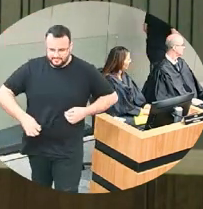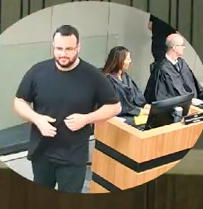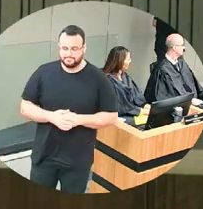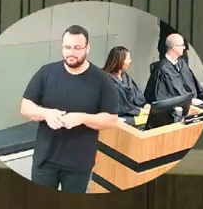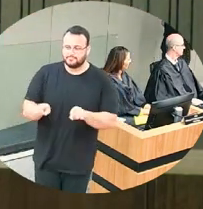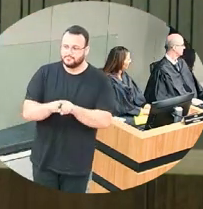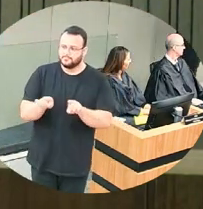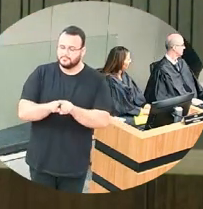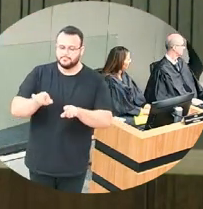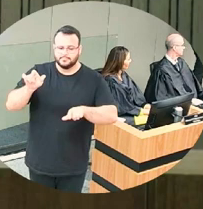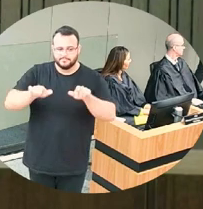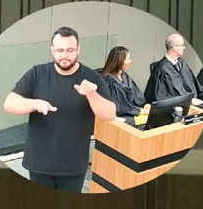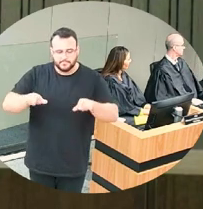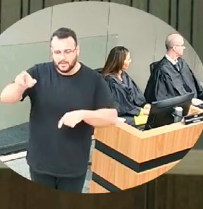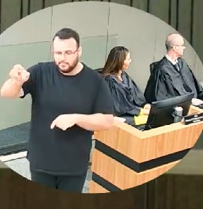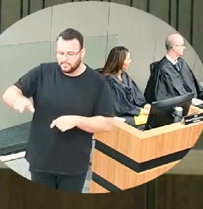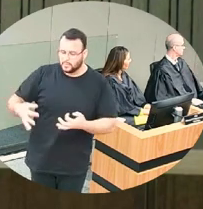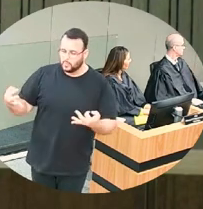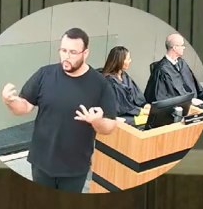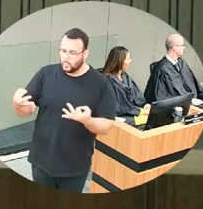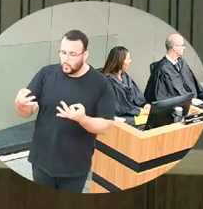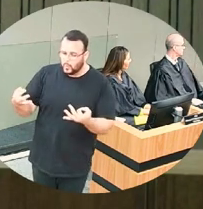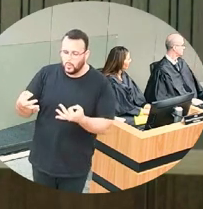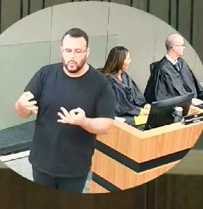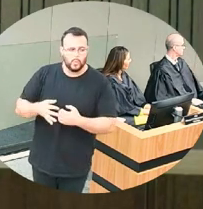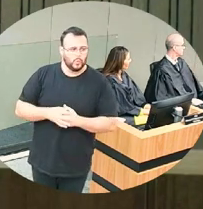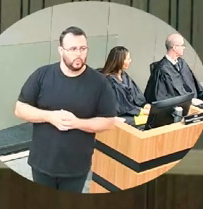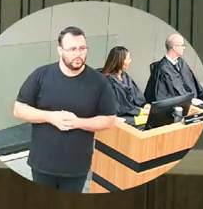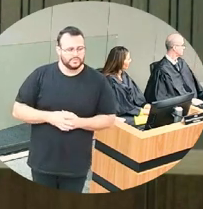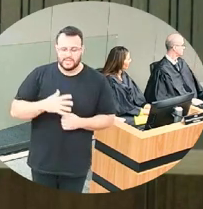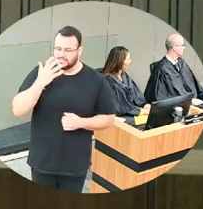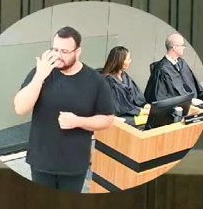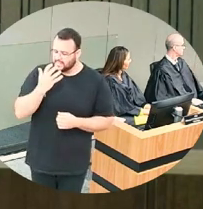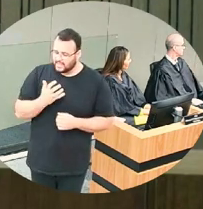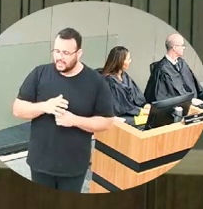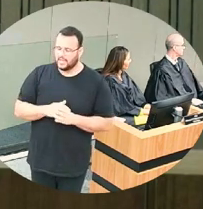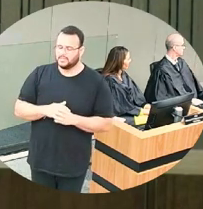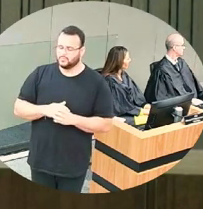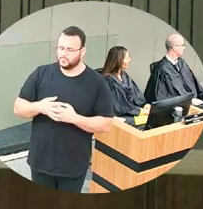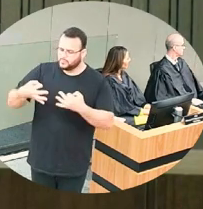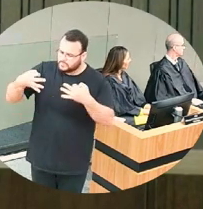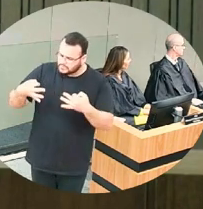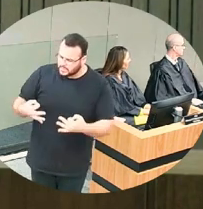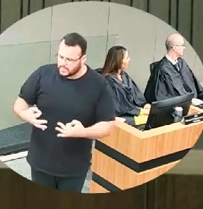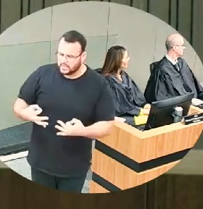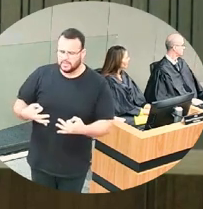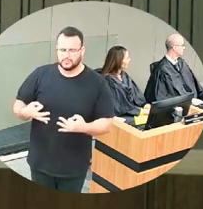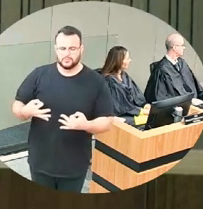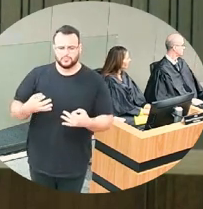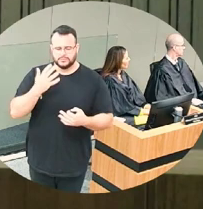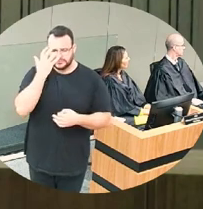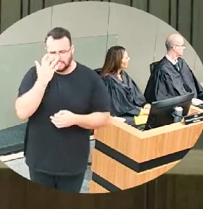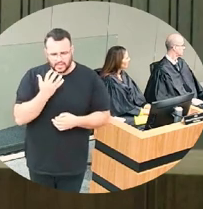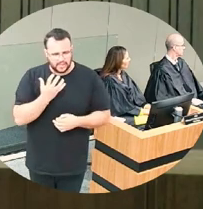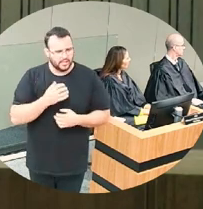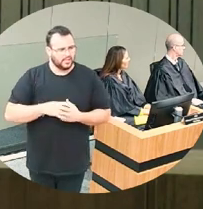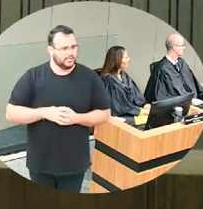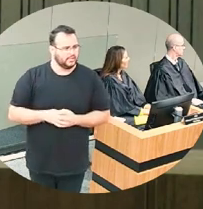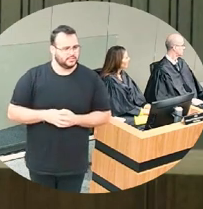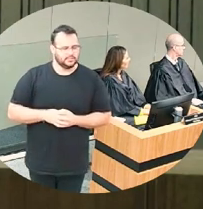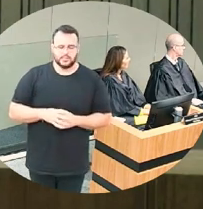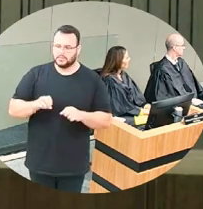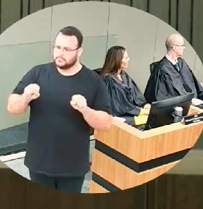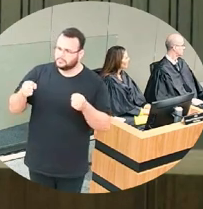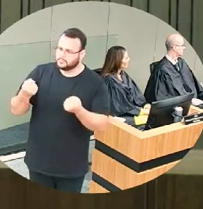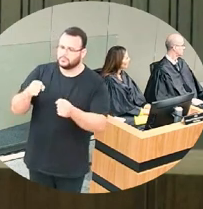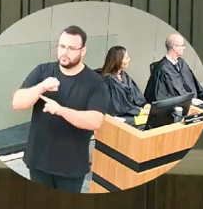igualmente pessoa de ótimo trato da mais alta seriedade íntegro equilibrado e de sensibilidade aguçada as causas